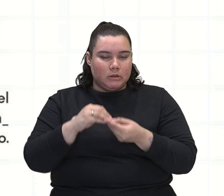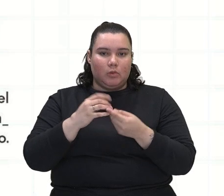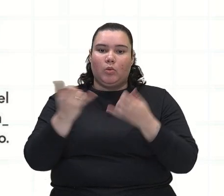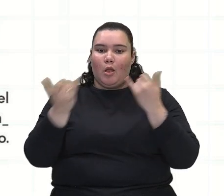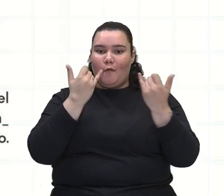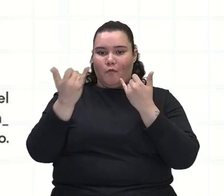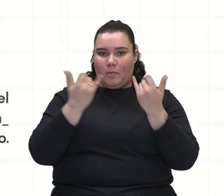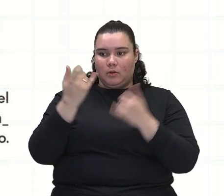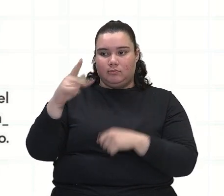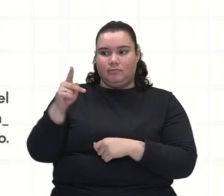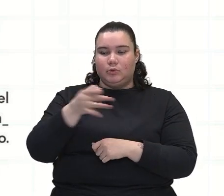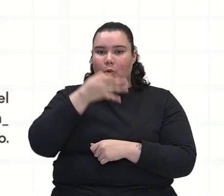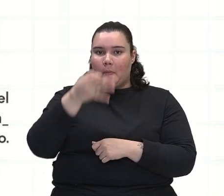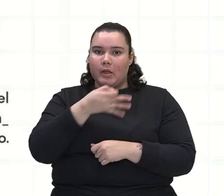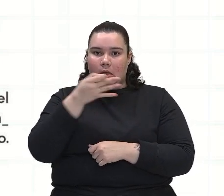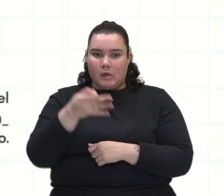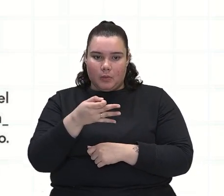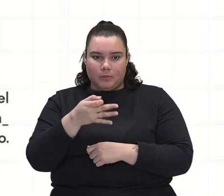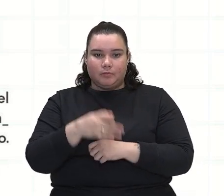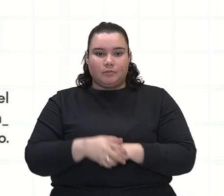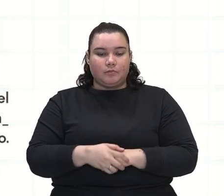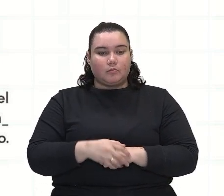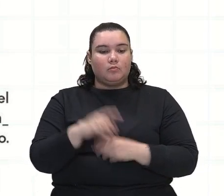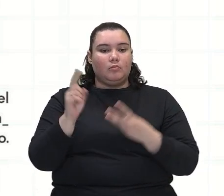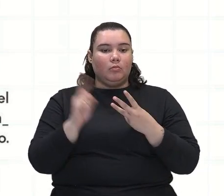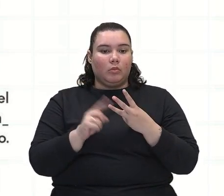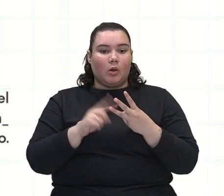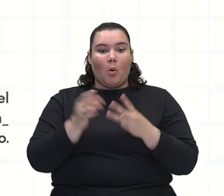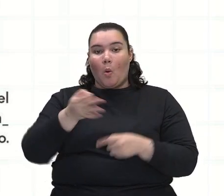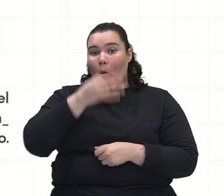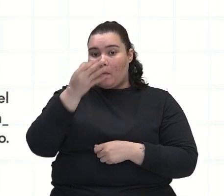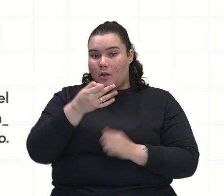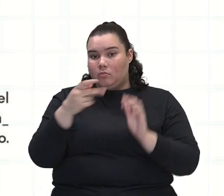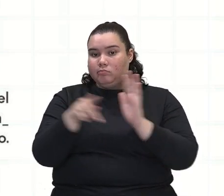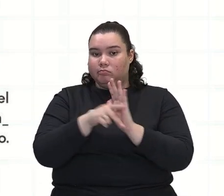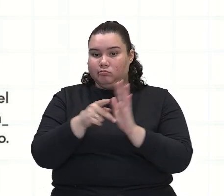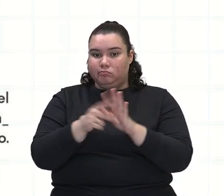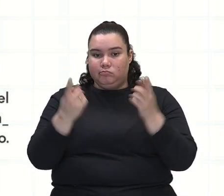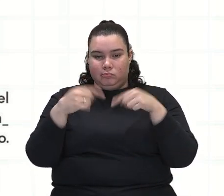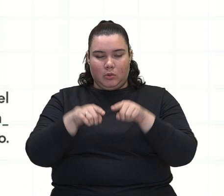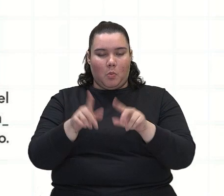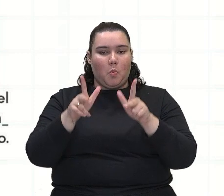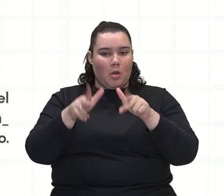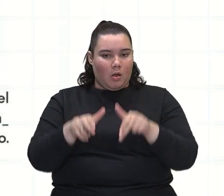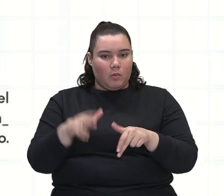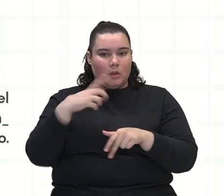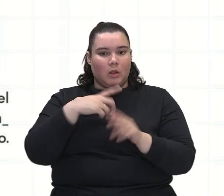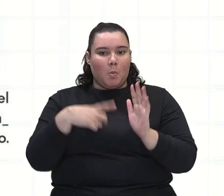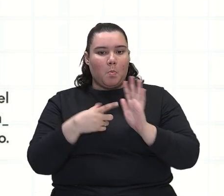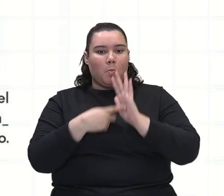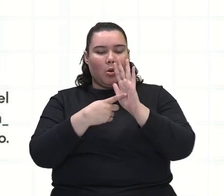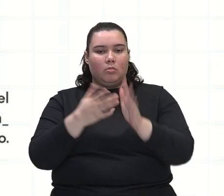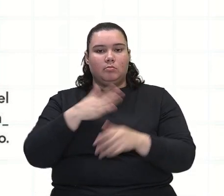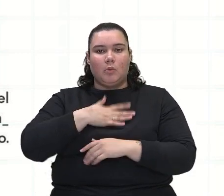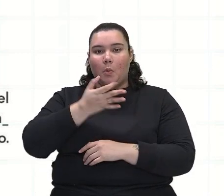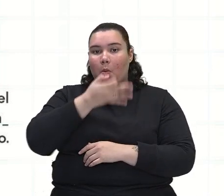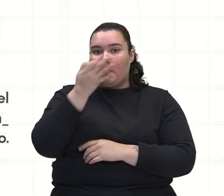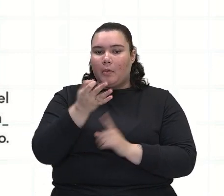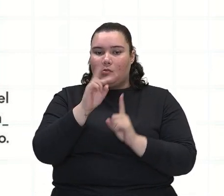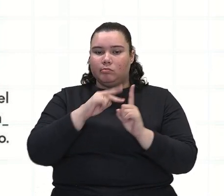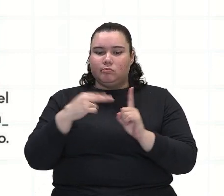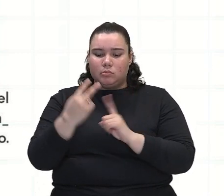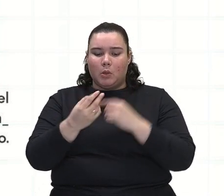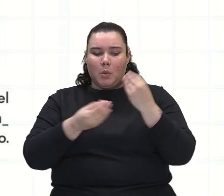do jornalista. O opinativo também segue nesse mesmo raciocínio, eu tenho a expressão, a opinião do ponto de